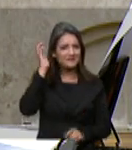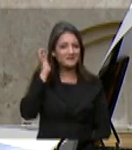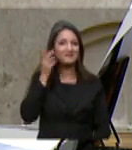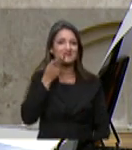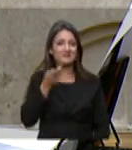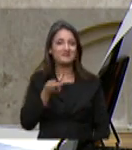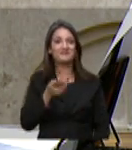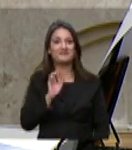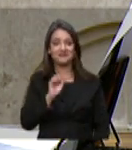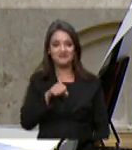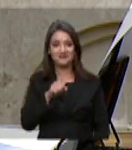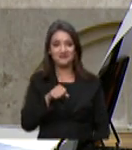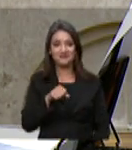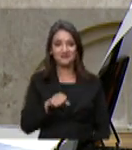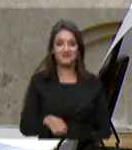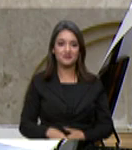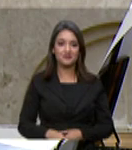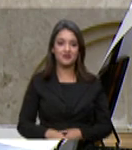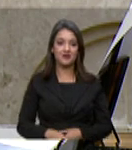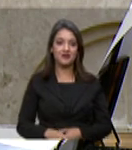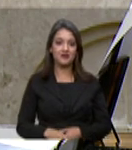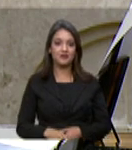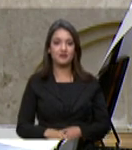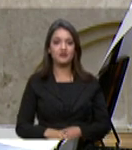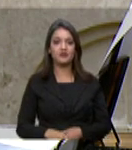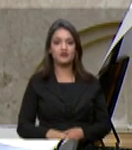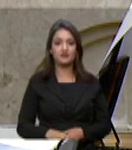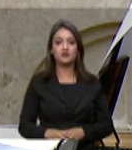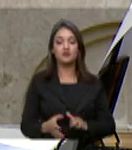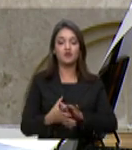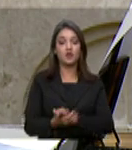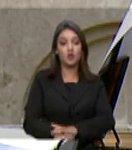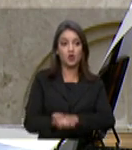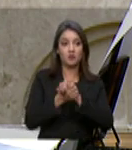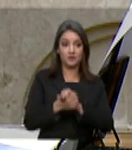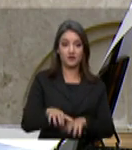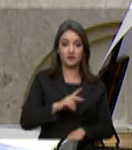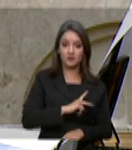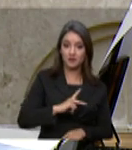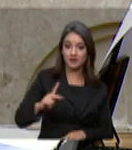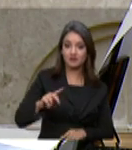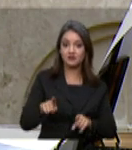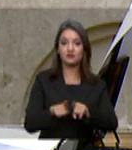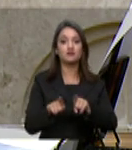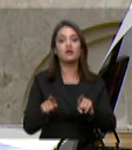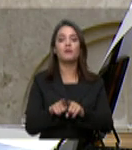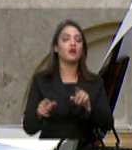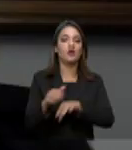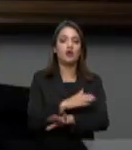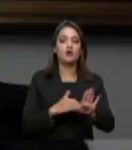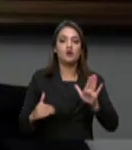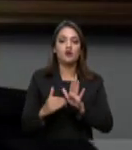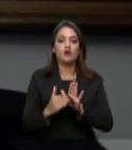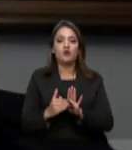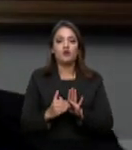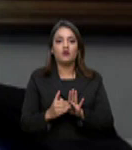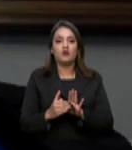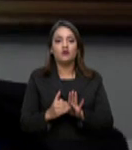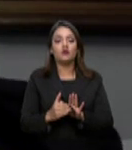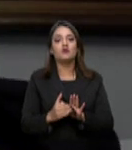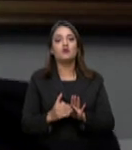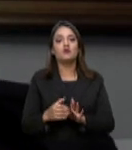perfeitamente o cumprimento vossa excelência' e na pessoa de vossa excelência cumprimento todos os